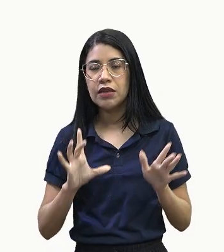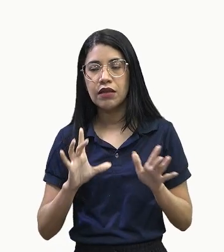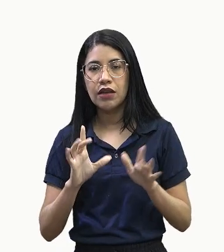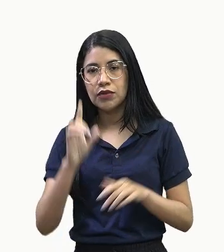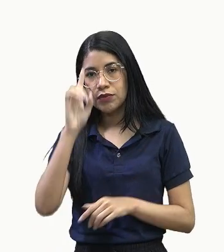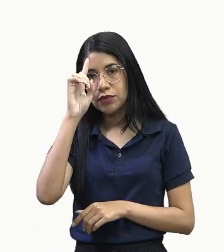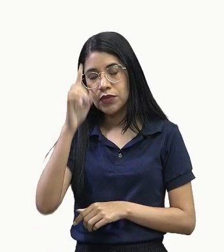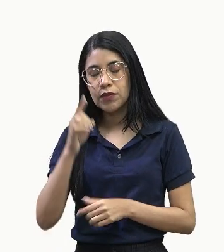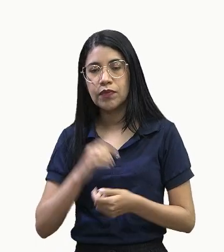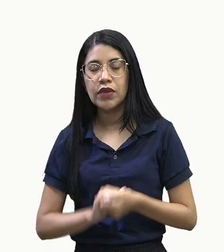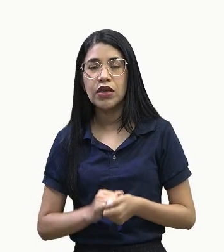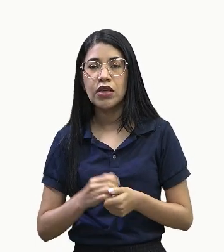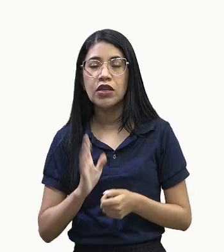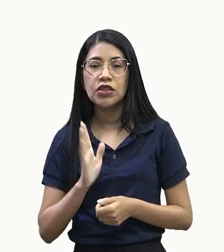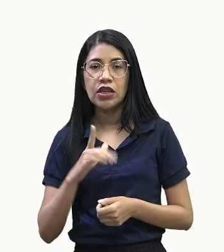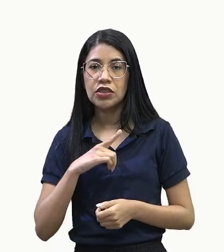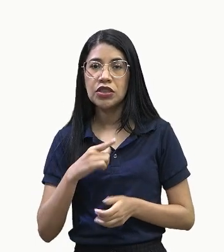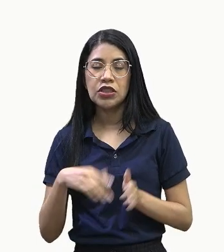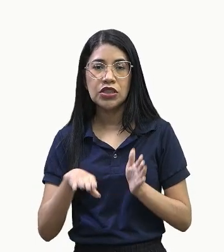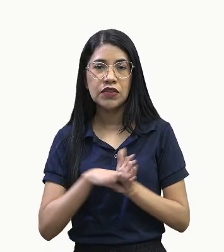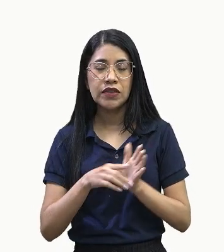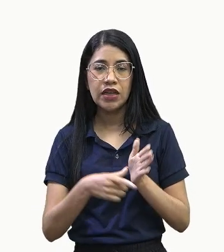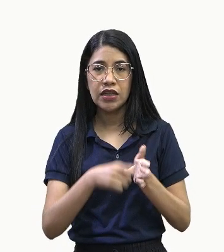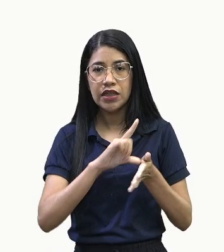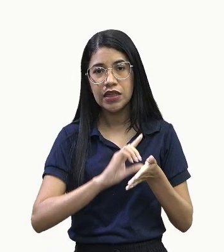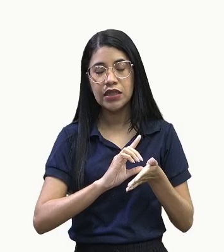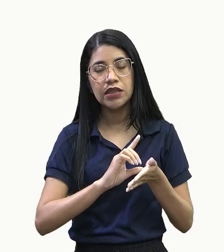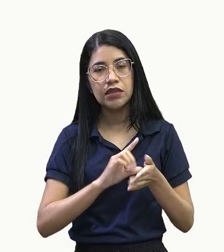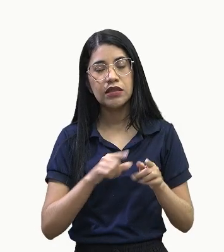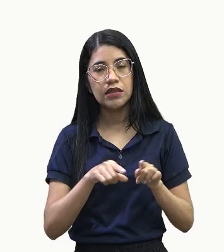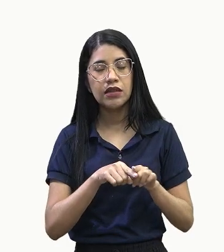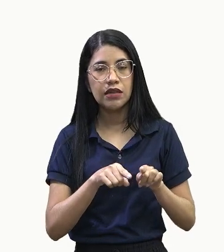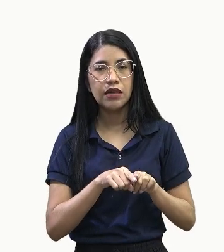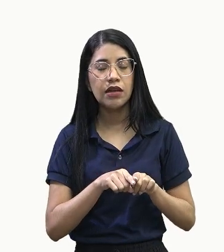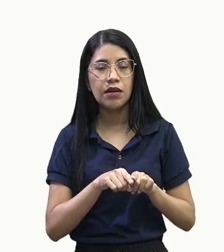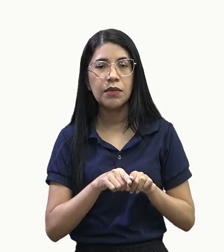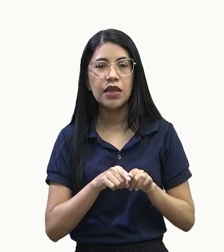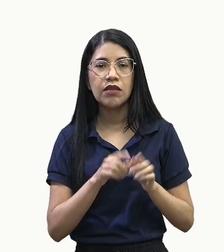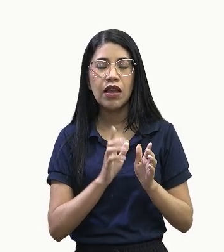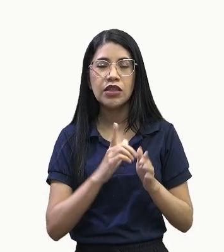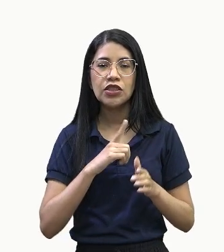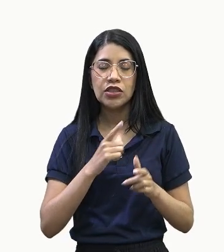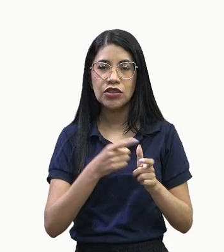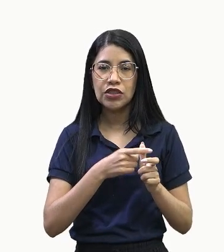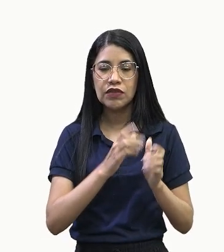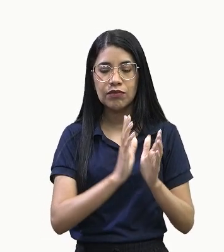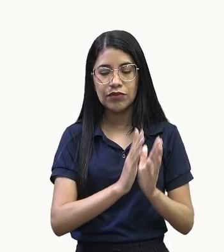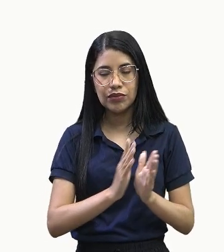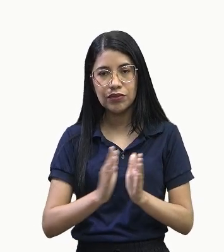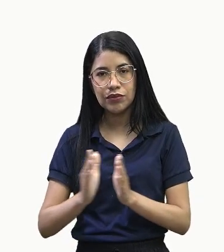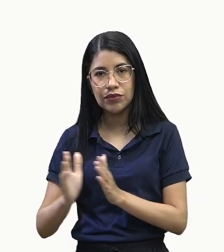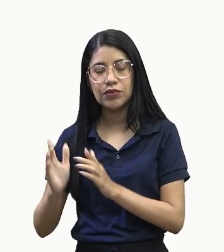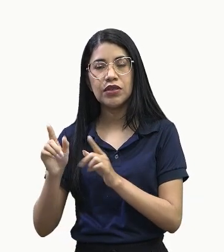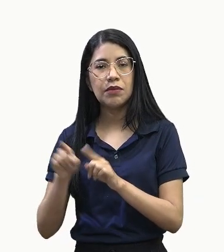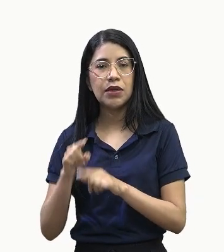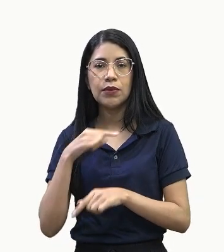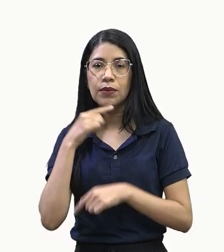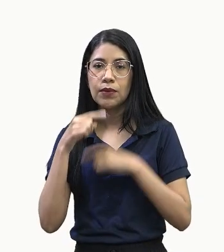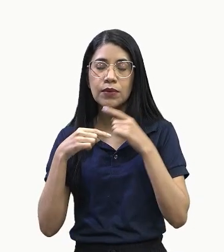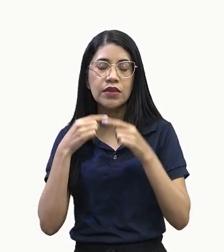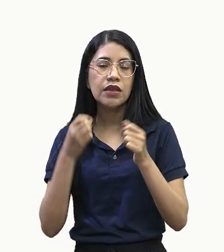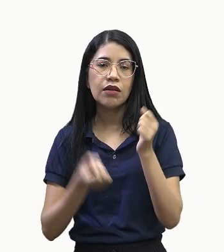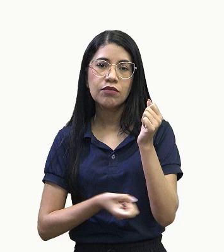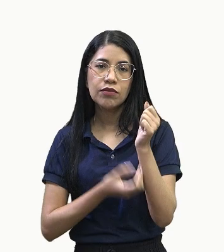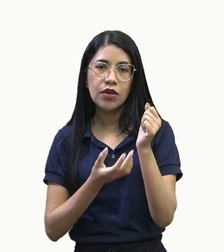Já chegava endividado, ficava se endividando ao longo do processo e não conseguia produzir borracha